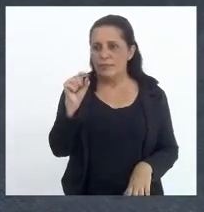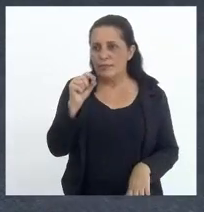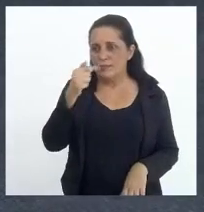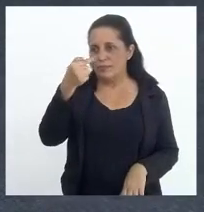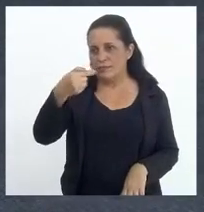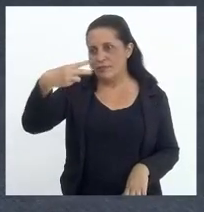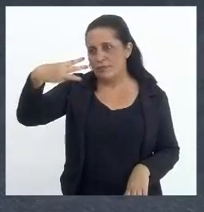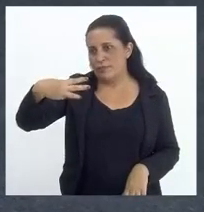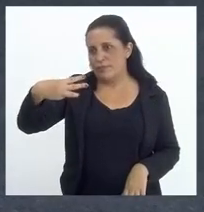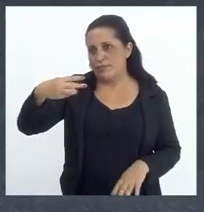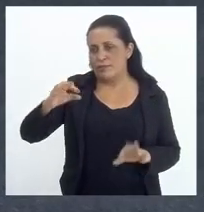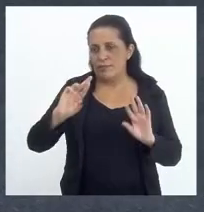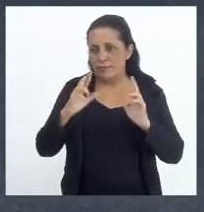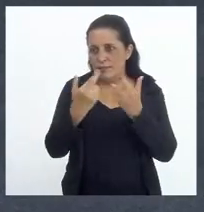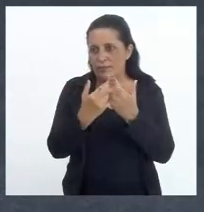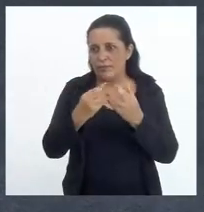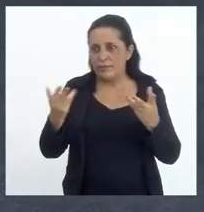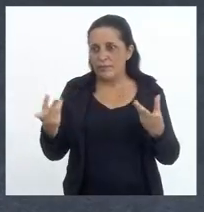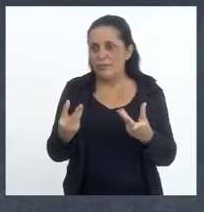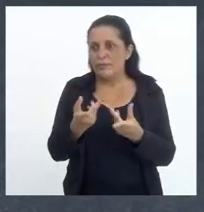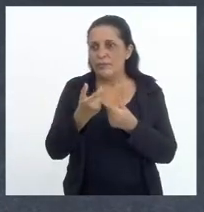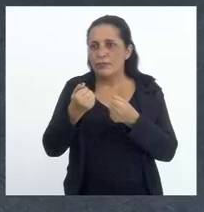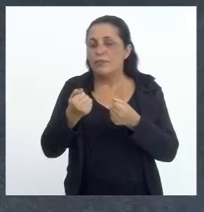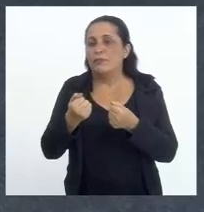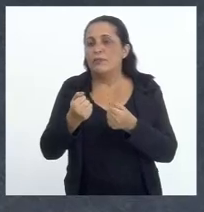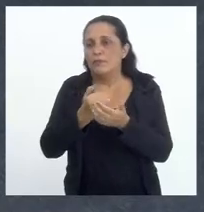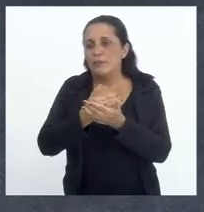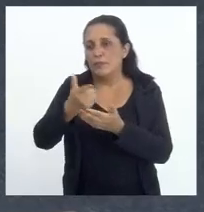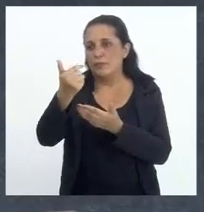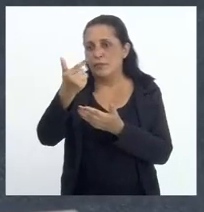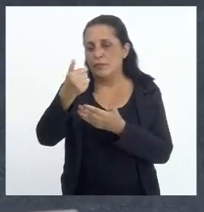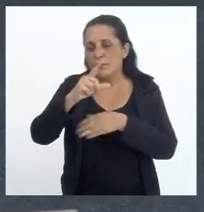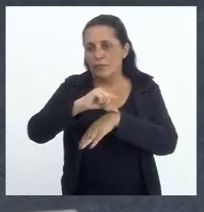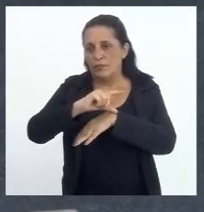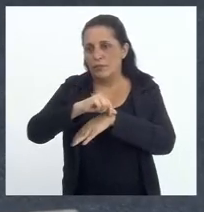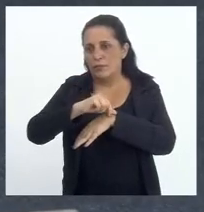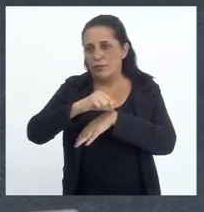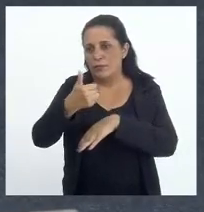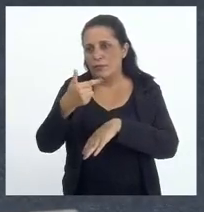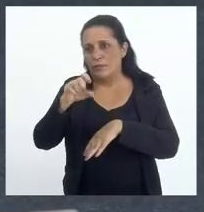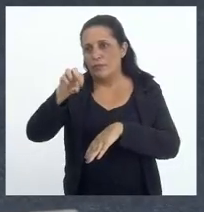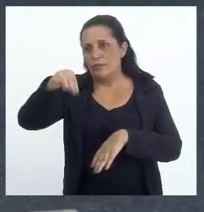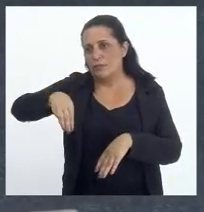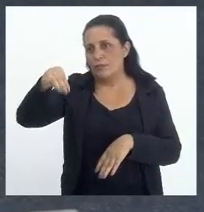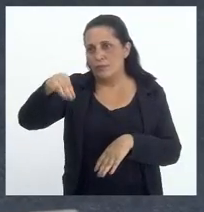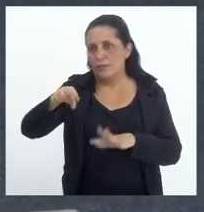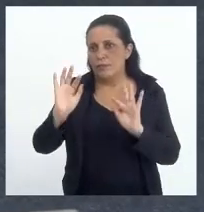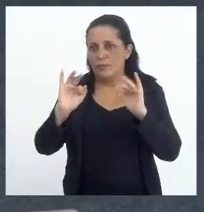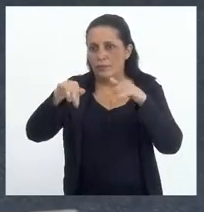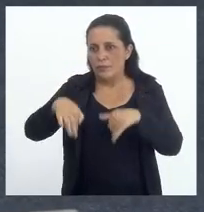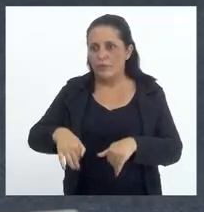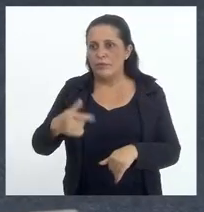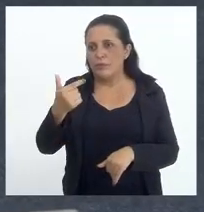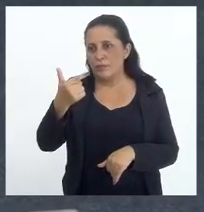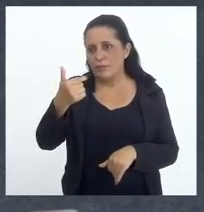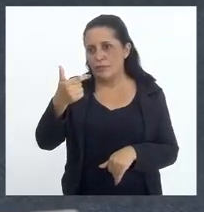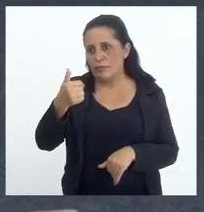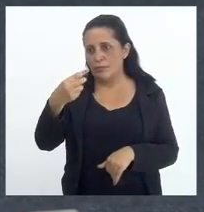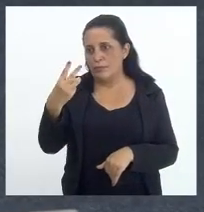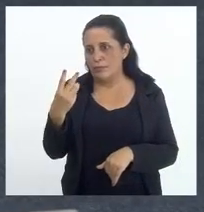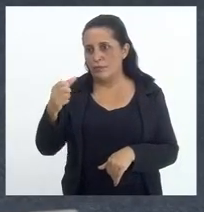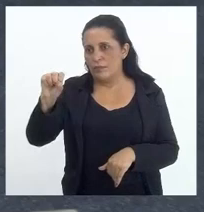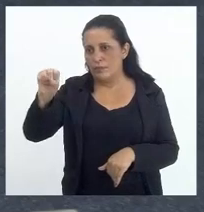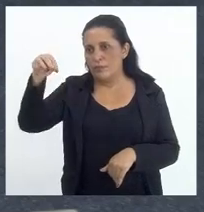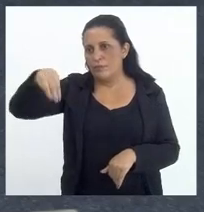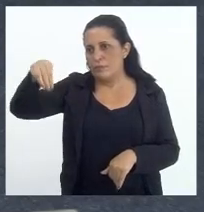173ª sessão extraordinária, que, iniciada às 12 horas e 25 minutos, encerrou-se às 12 horas e